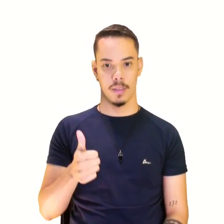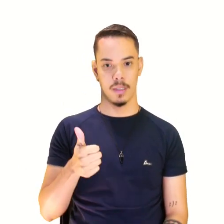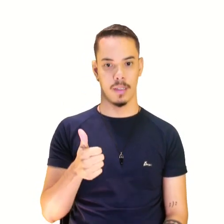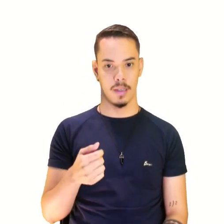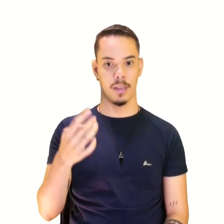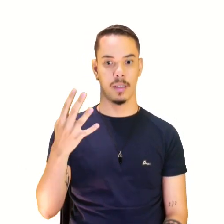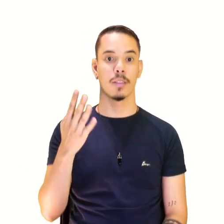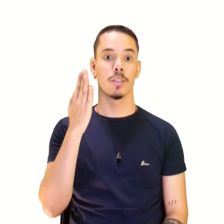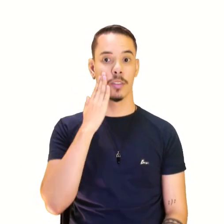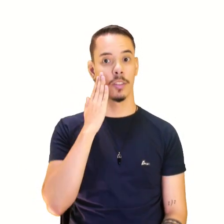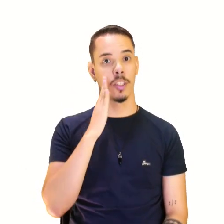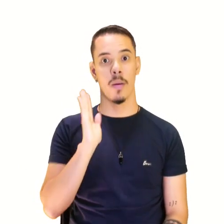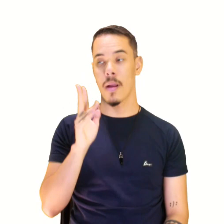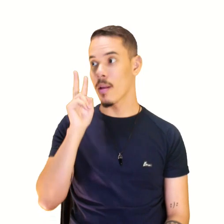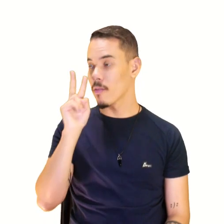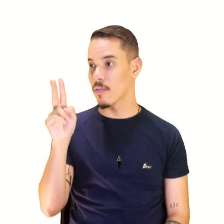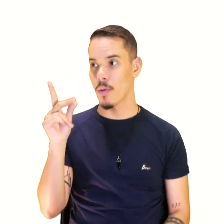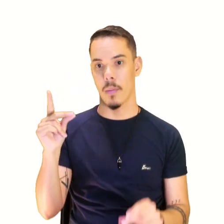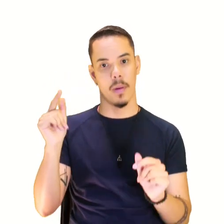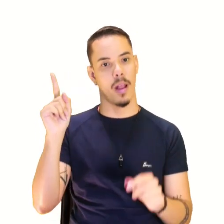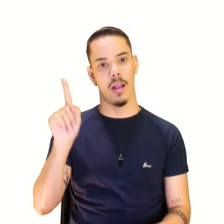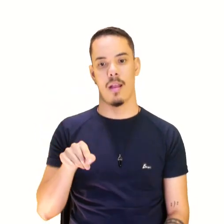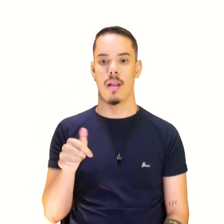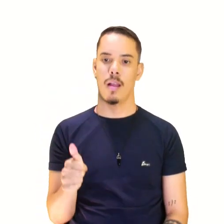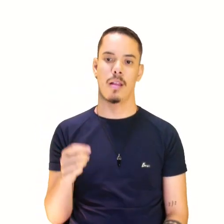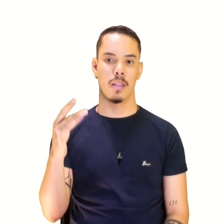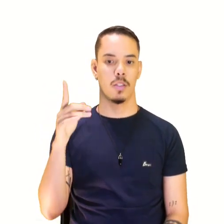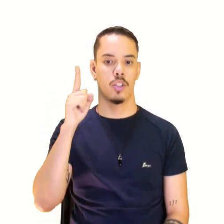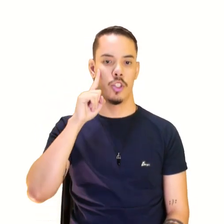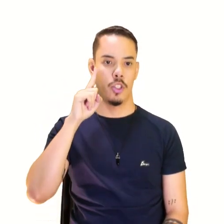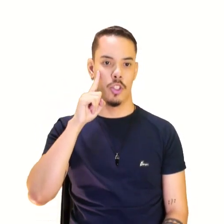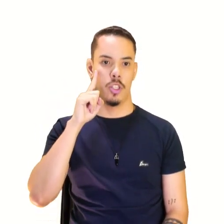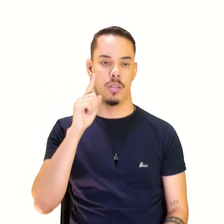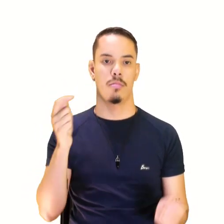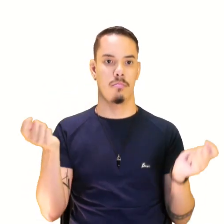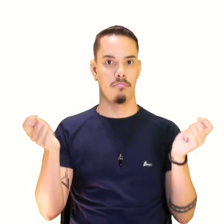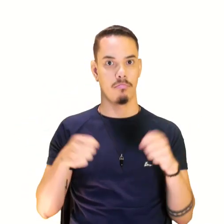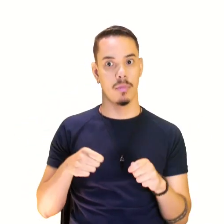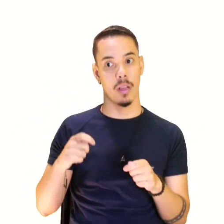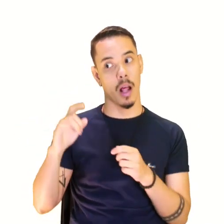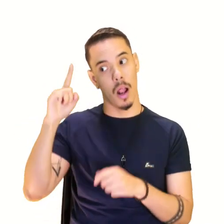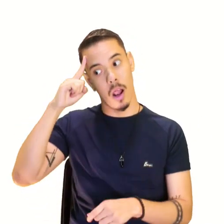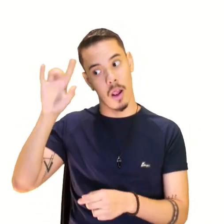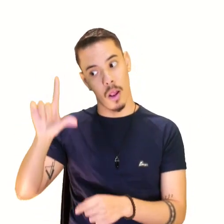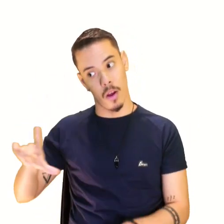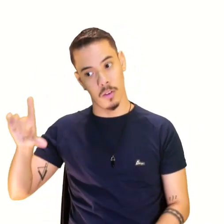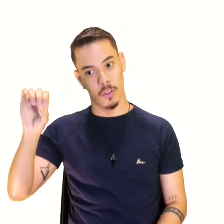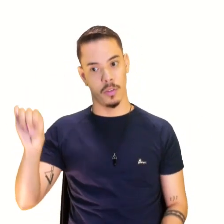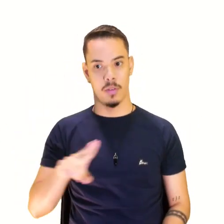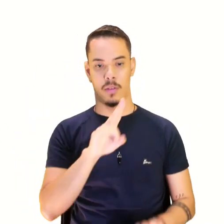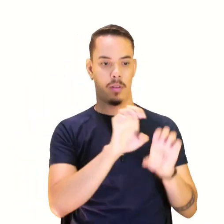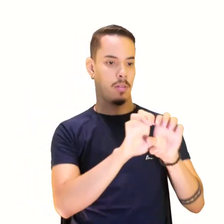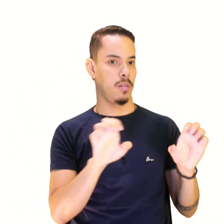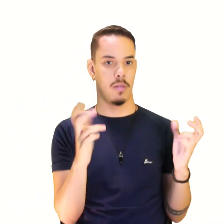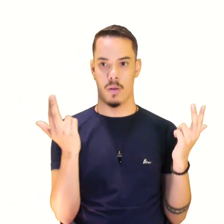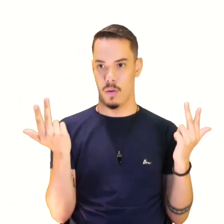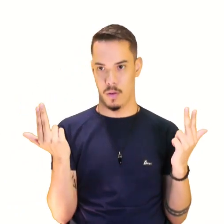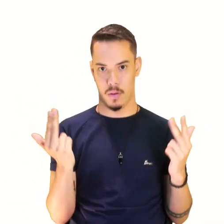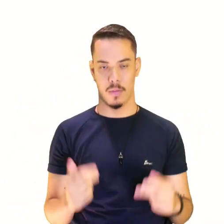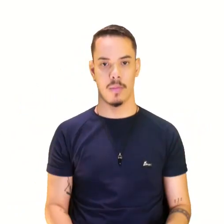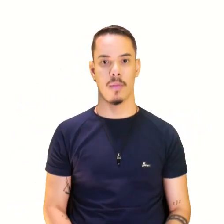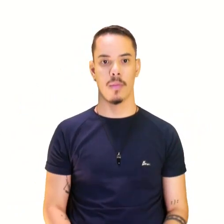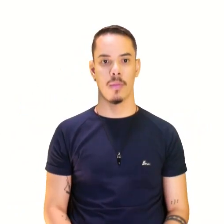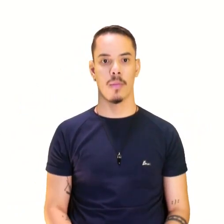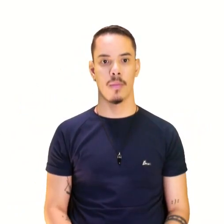14. Então, de cara, a gente já viu que fazendo pelo raciocínio lógico ou fazendo pela equação vai dar certo, tá?